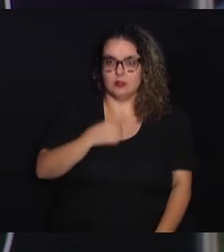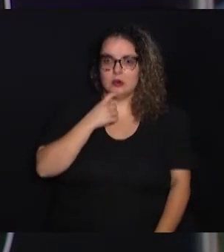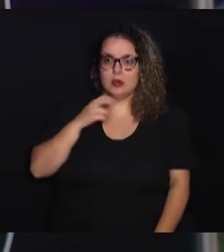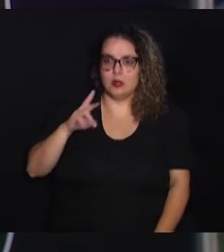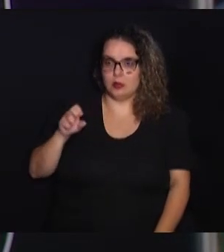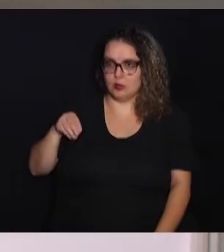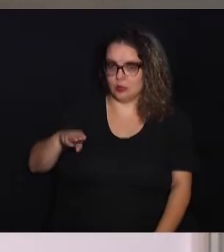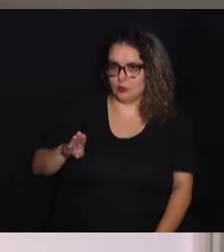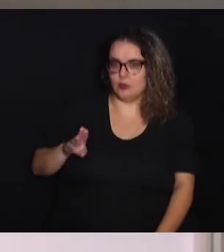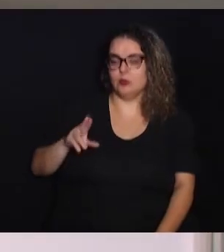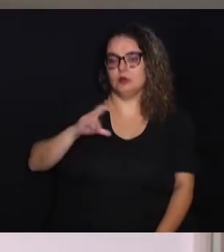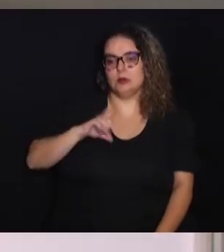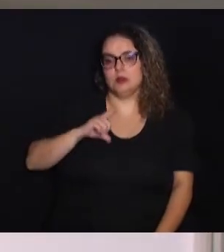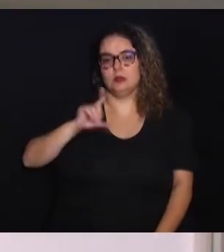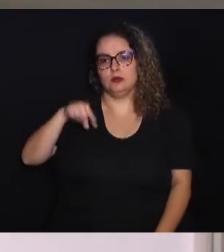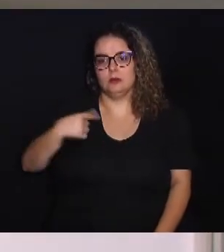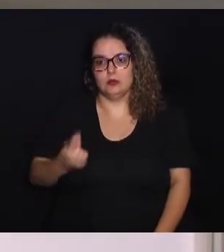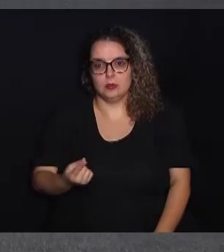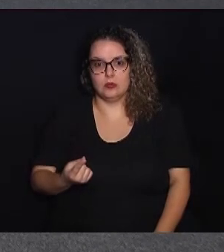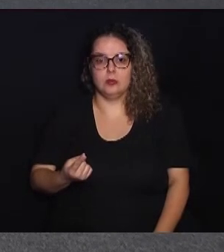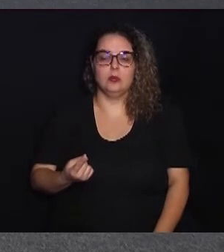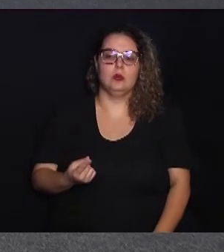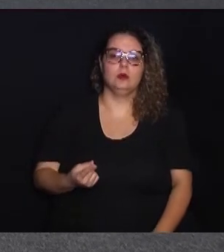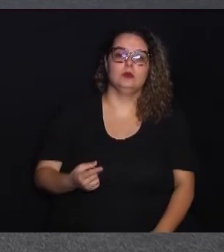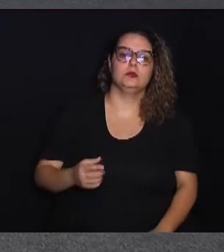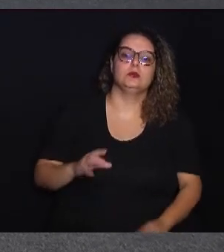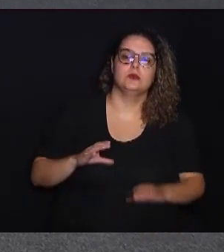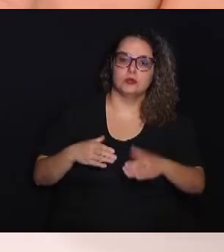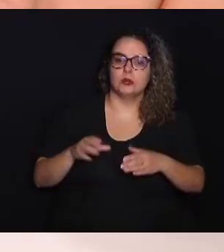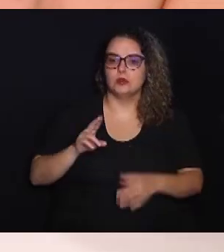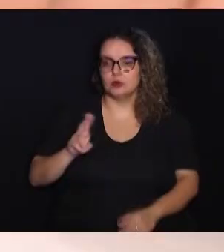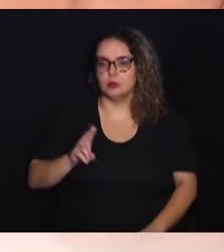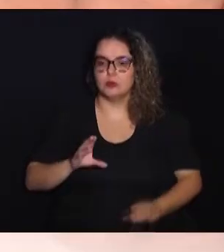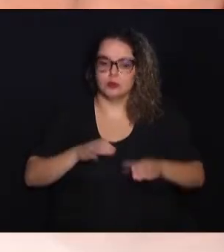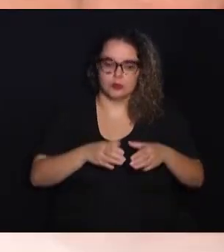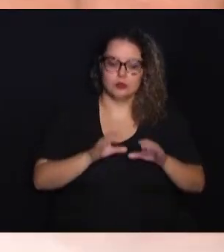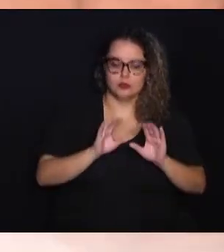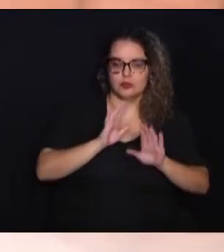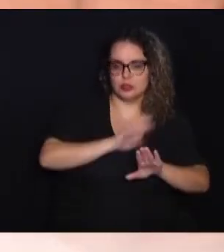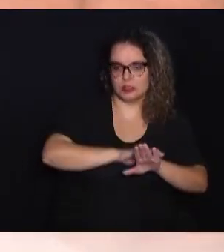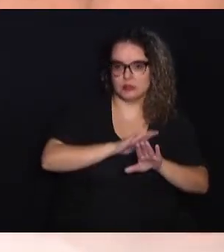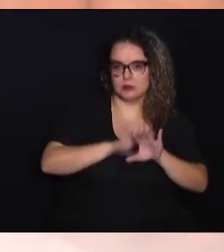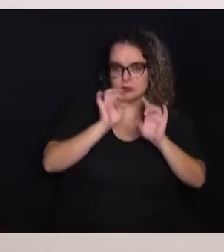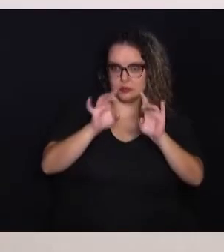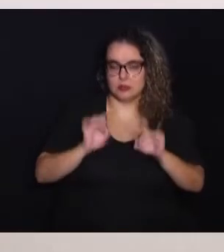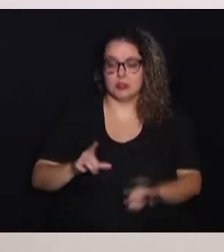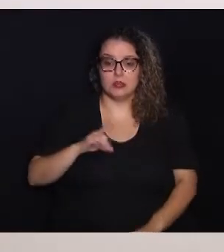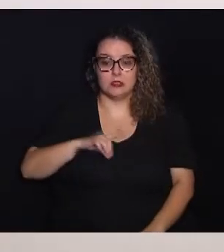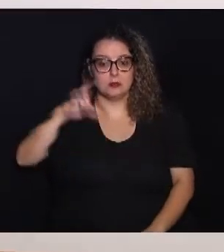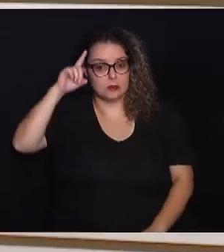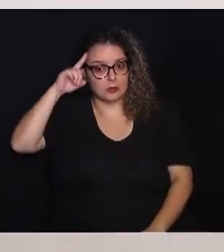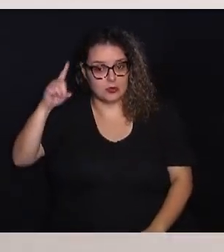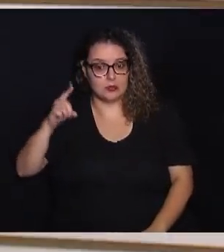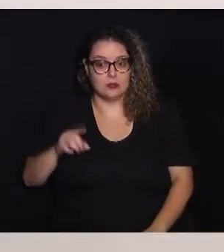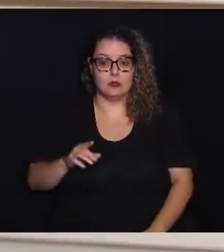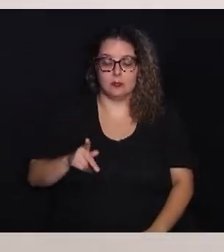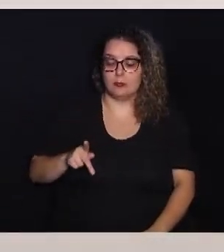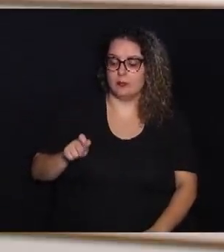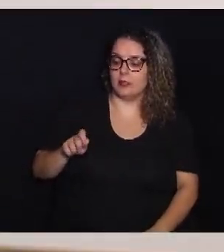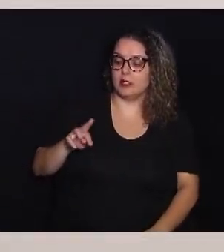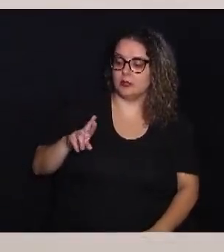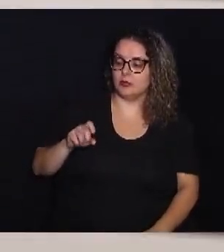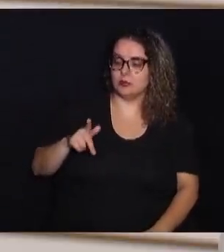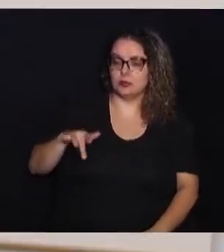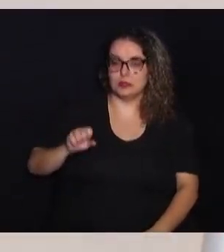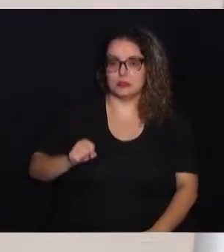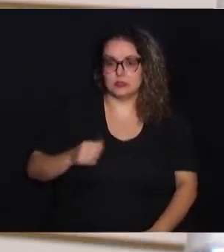a nossa ROMU tem um outro nome, que é o GAE, o Grupo de Ações Especiais. Temos também um dia dedicado às patrulhas Maria